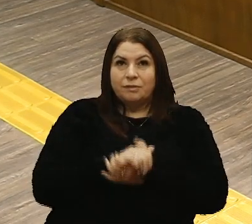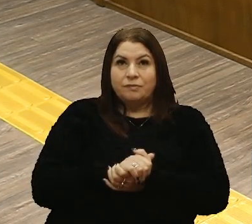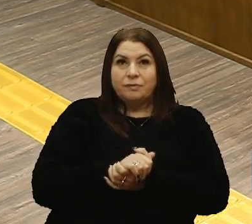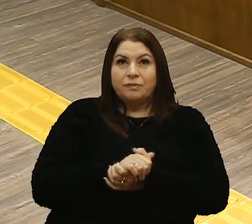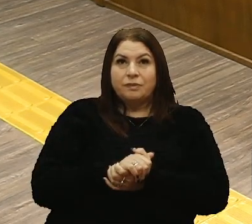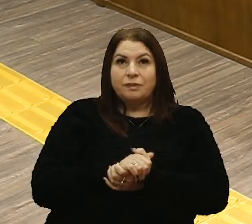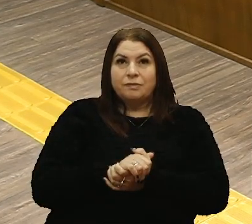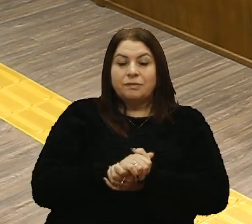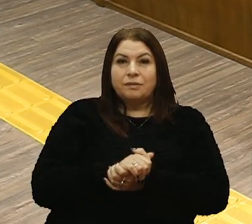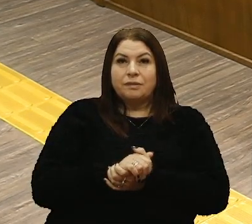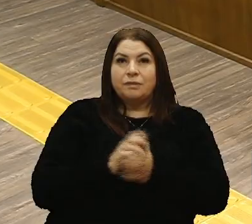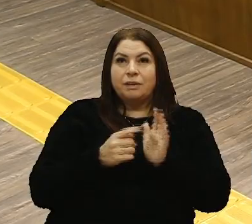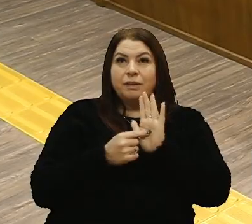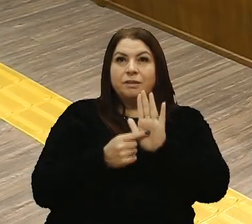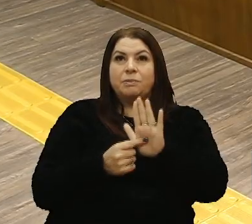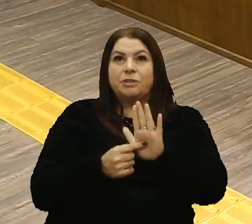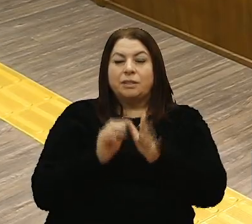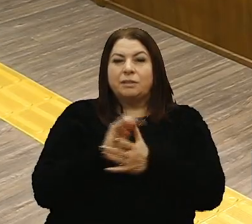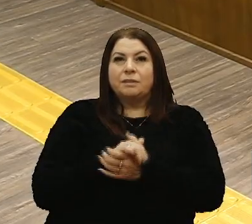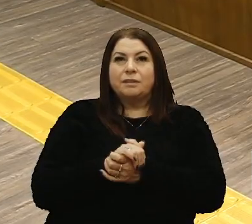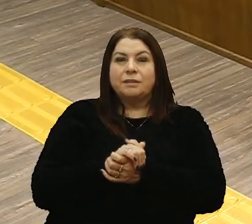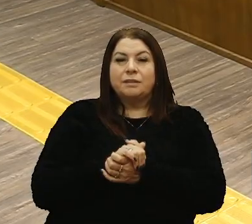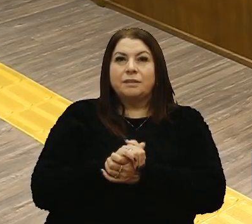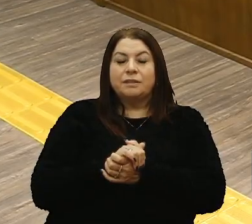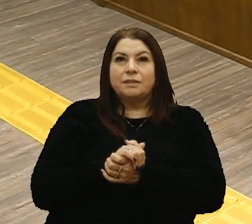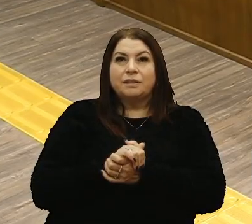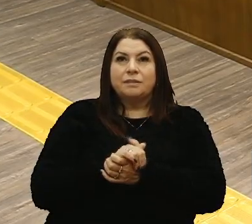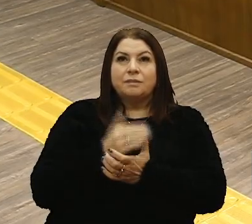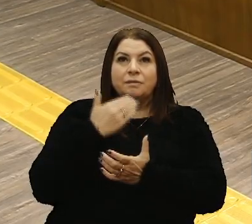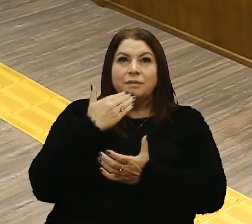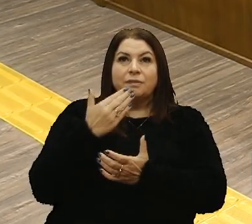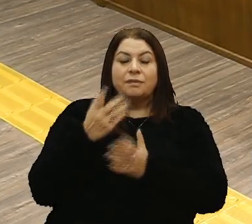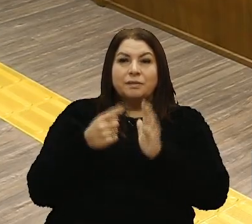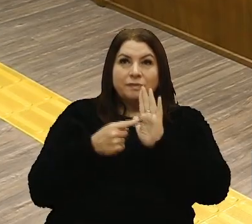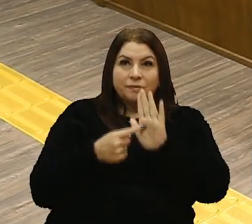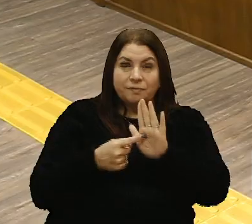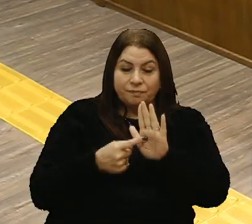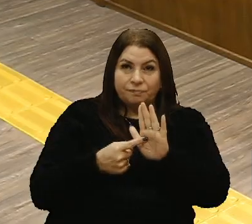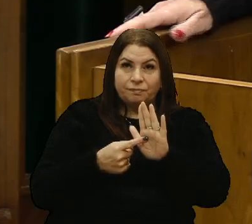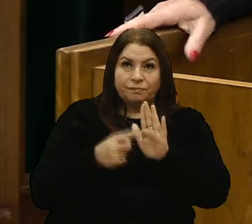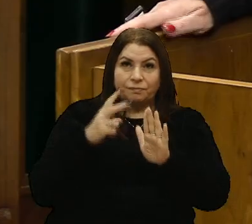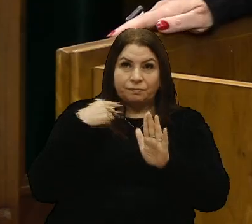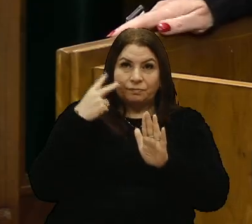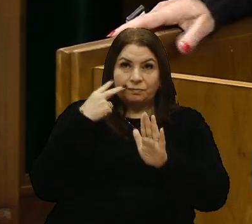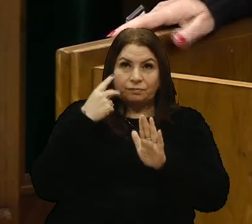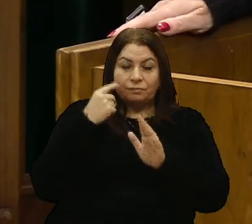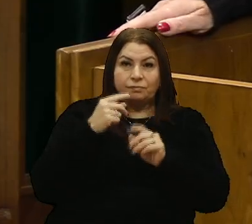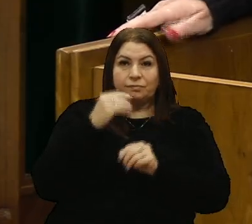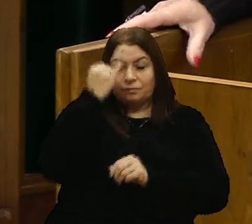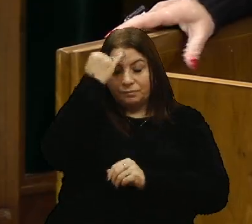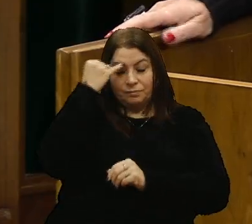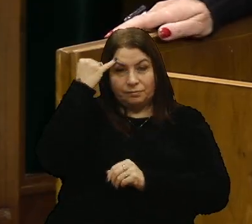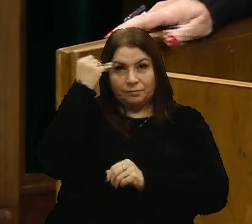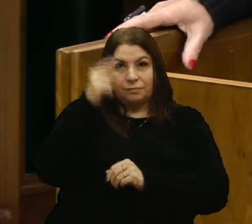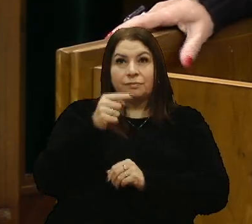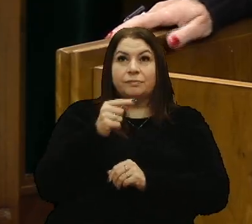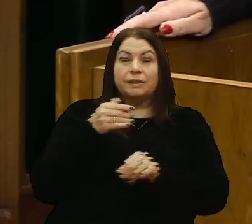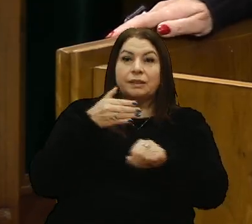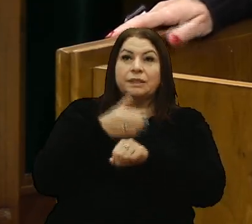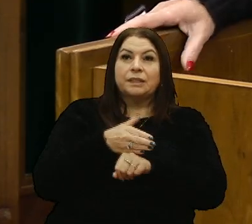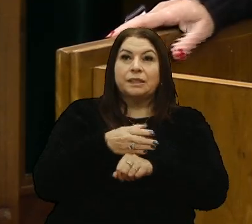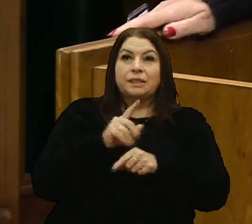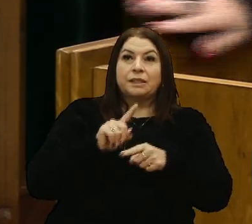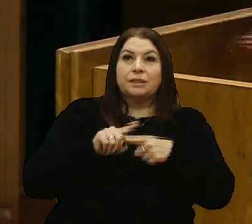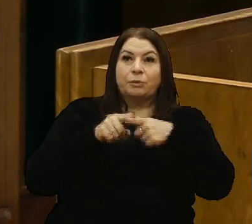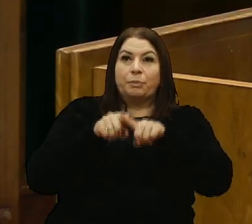Eu preciso mostrar, peço alguém ali, eu não sei quem está apresentando, porque o vereador D'Ambros falou da entrada do Parque